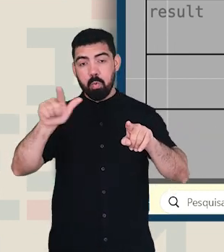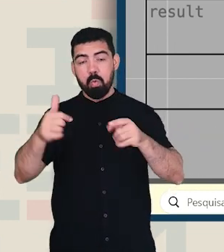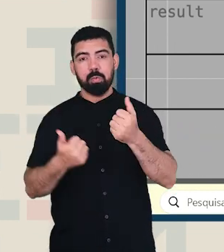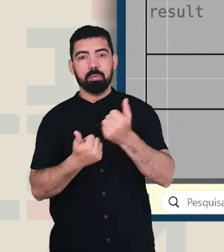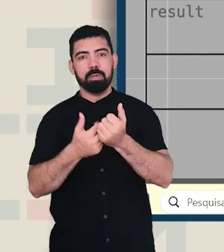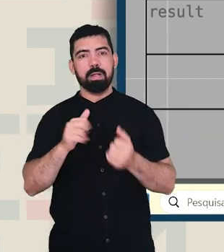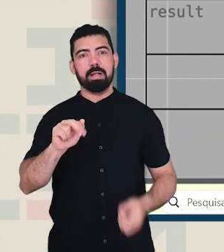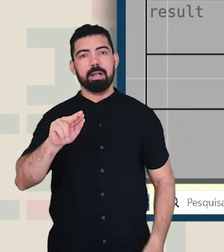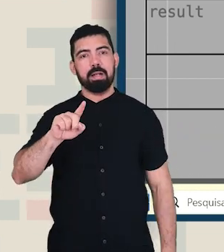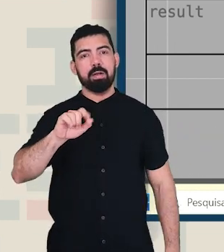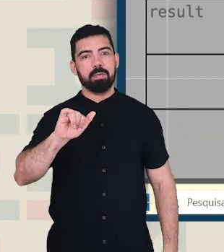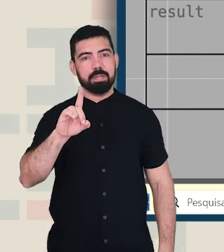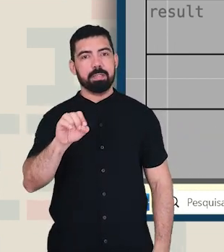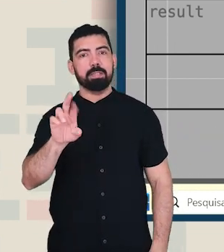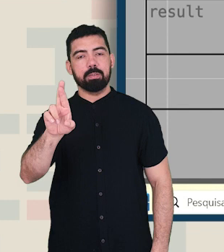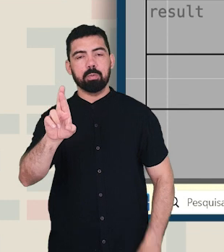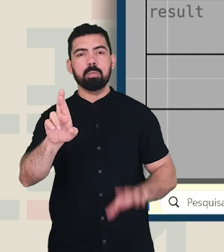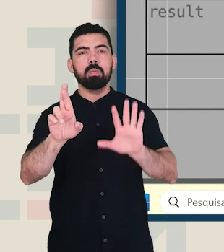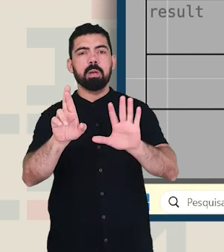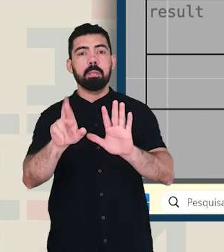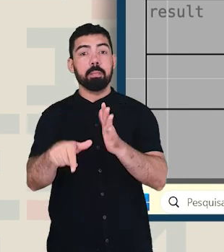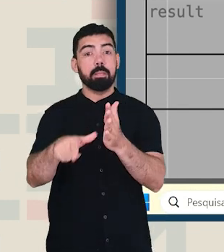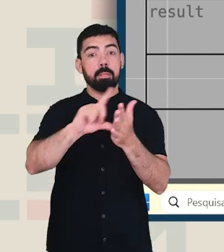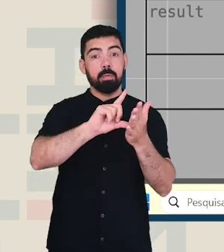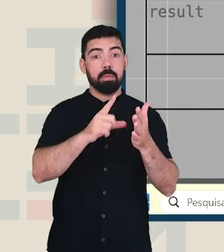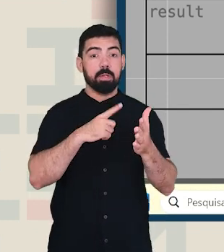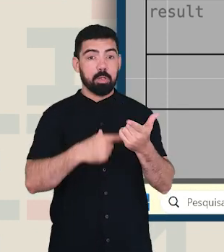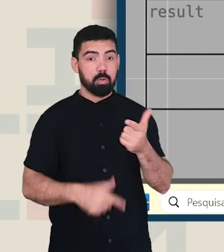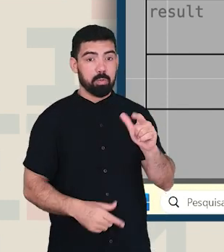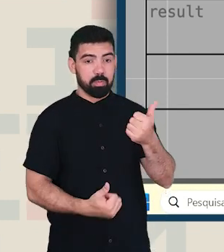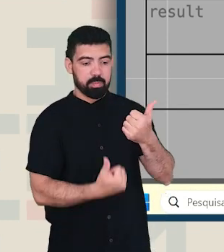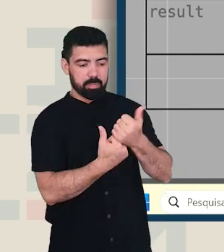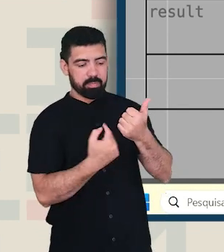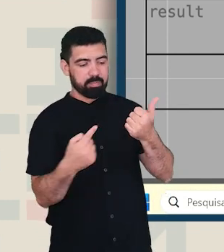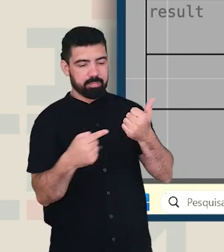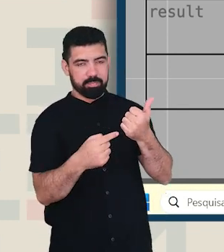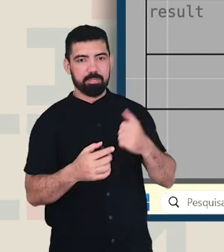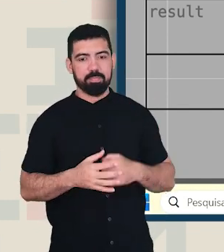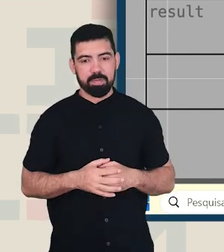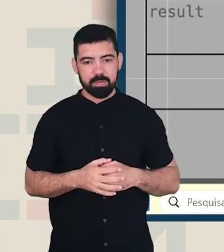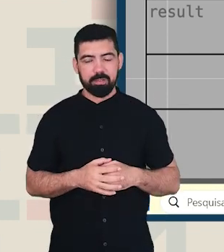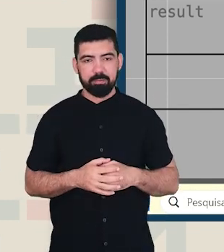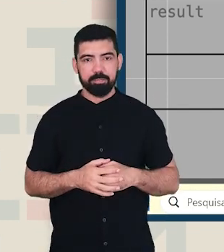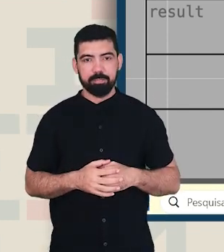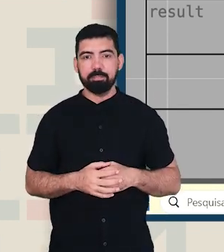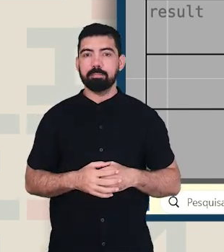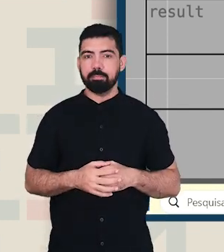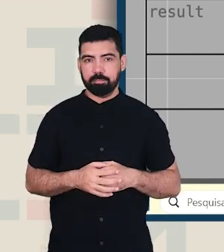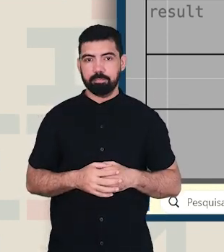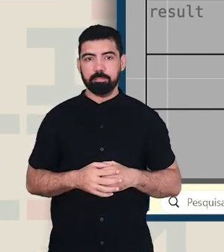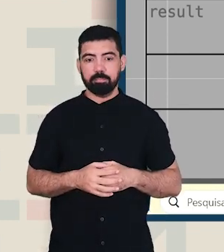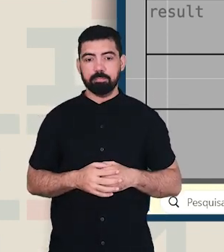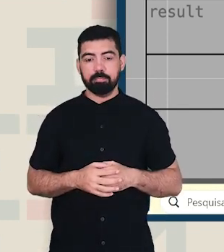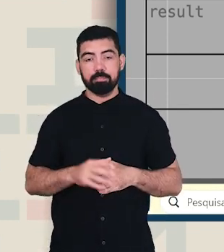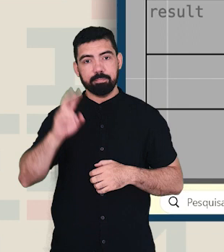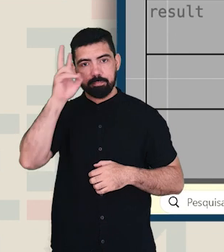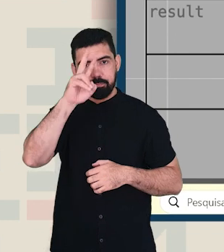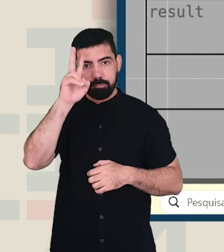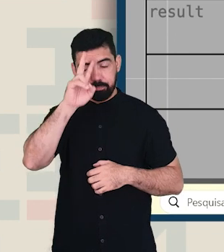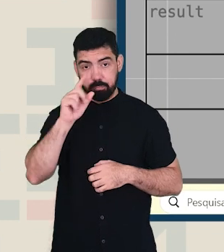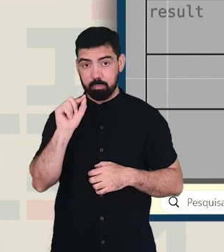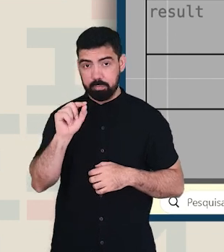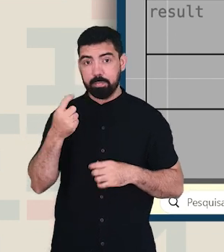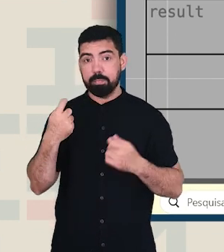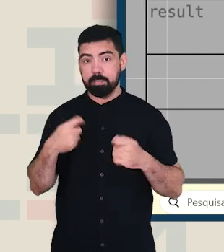oscilador a partir de um oscilador. Então, aqui eu tenho tudo em zero. Lembremos que eu